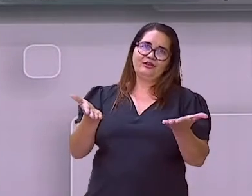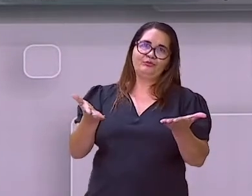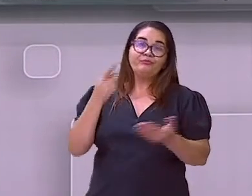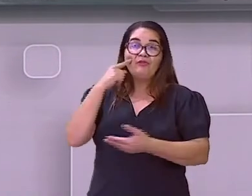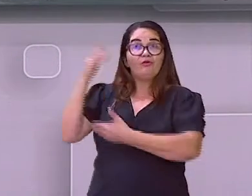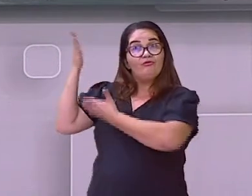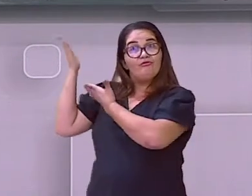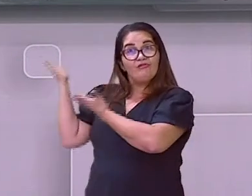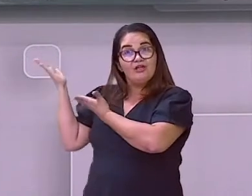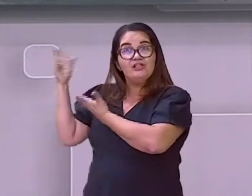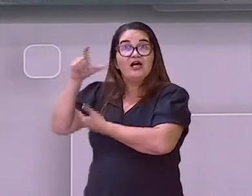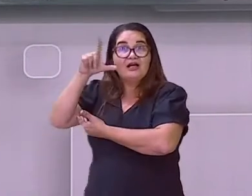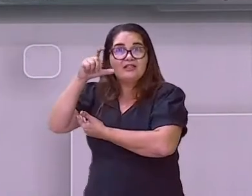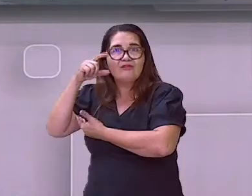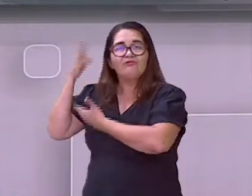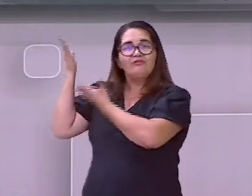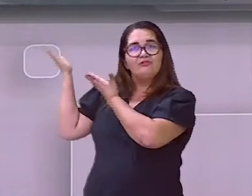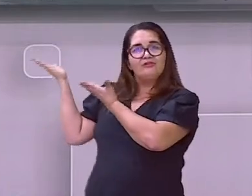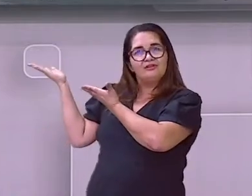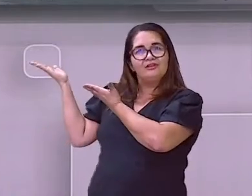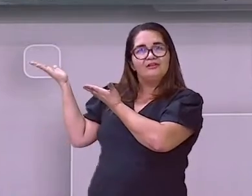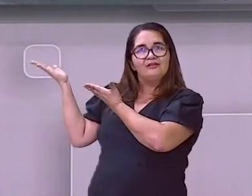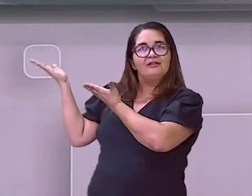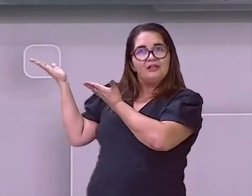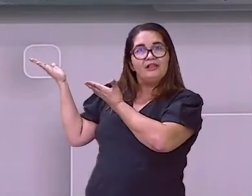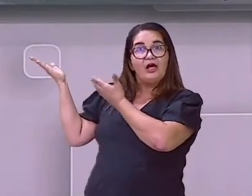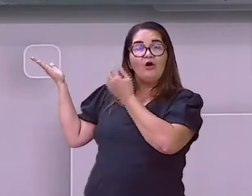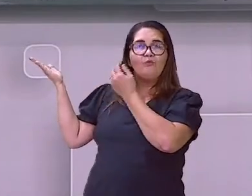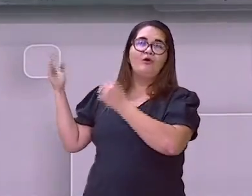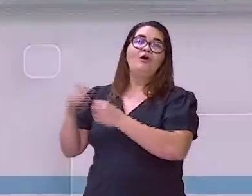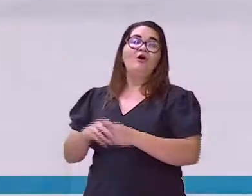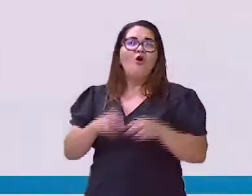foto é parte de um ritual.